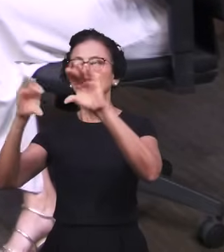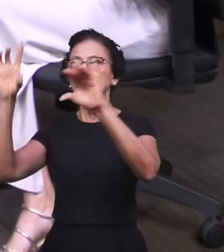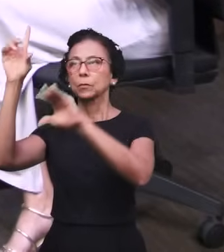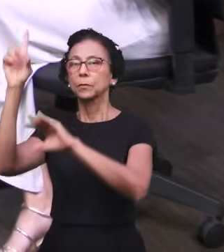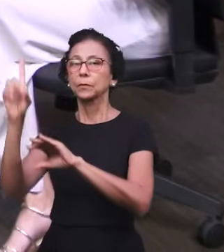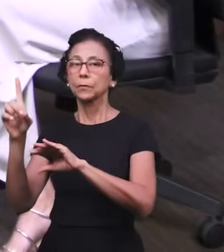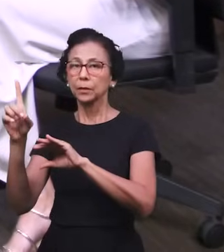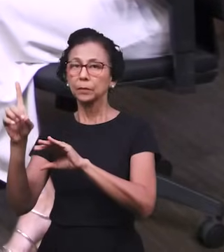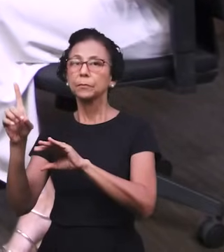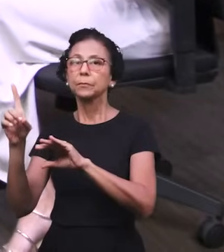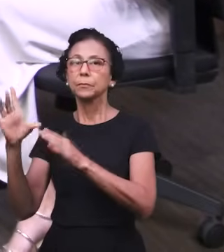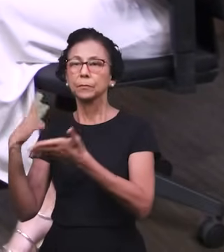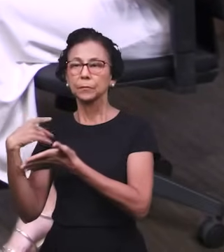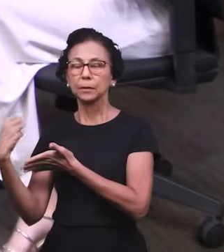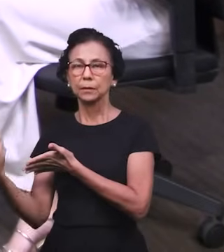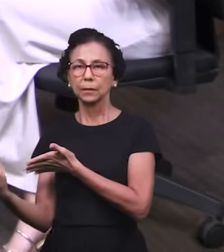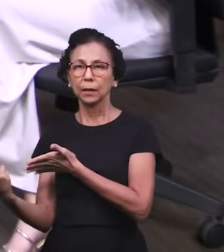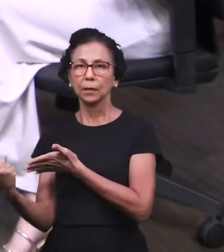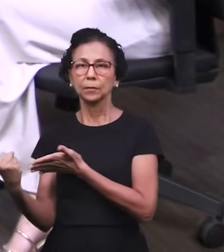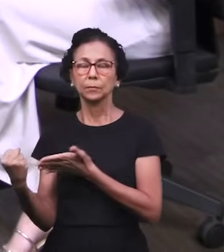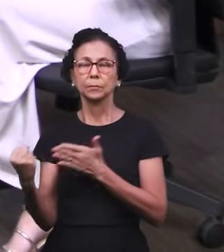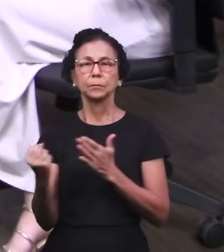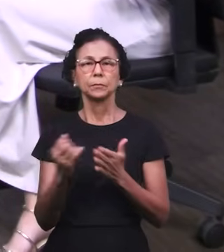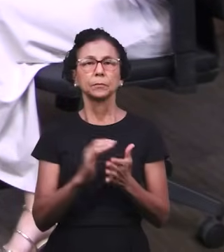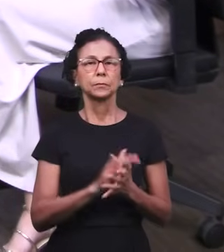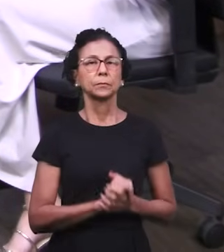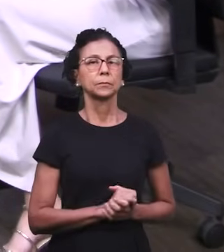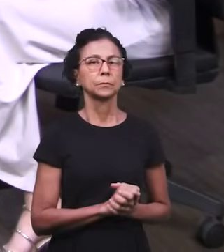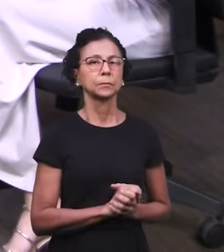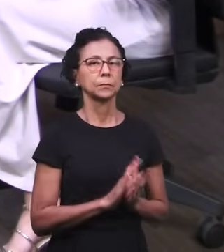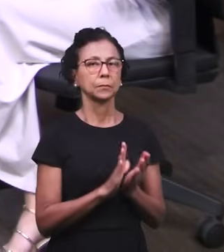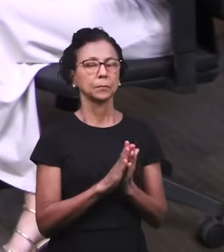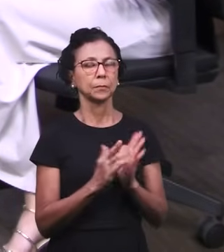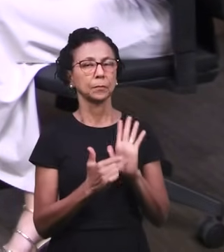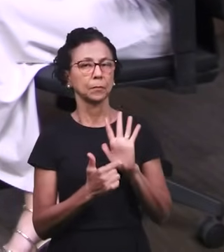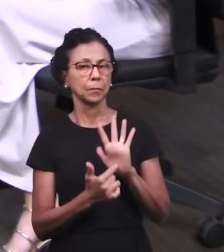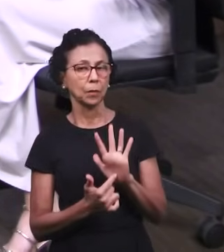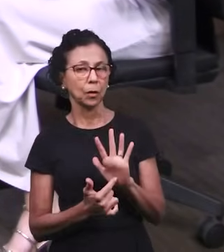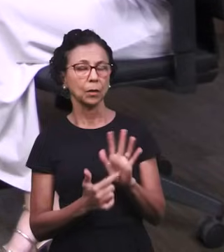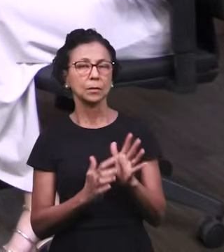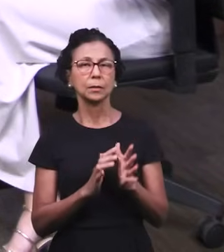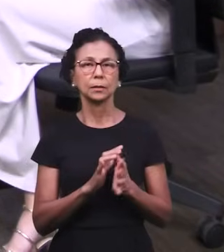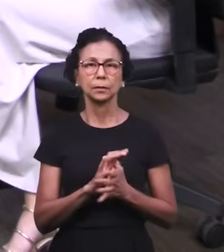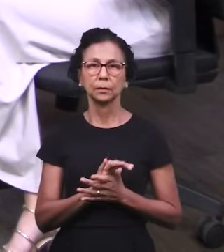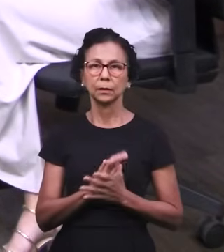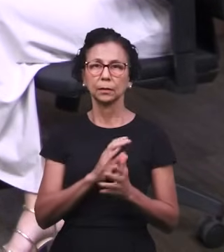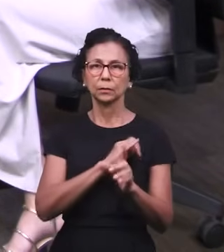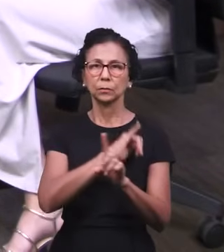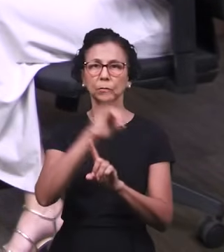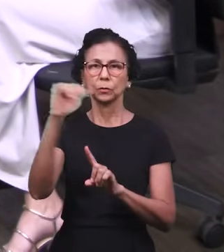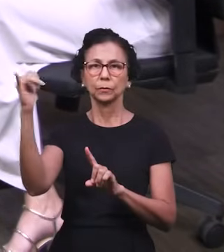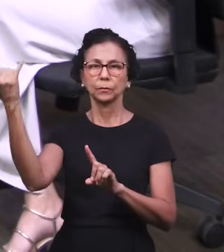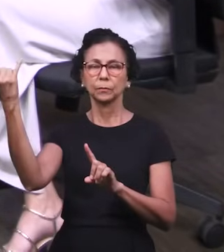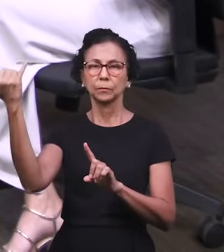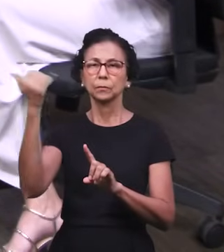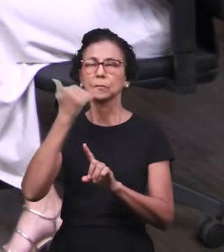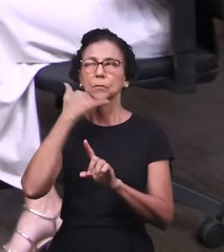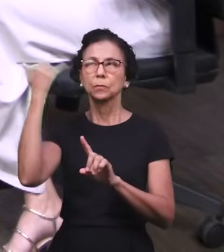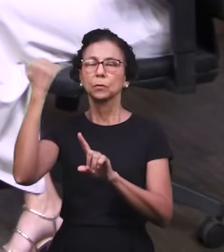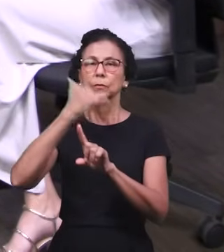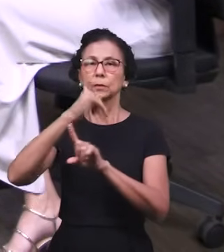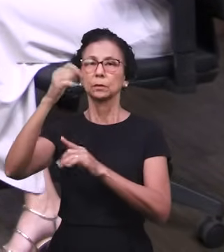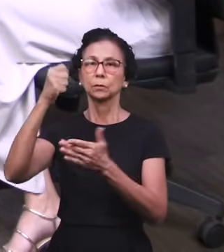se cumpra, está lá no livro do profeta Jeremias. Então nós precisamos estar preparados todos os dias para que quando ela se